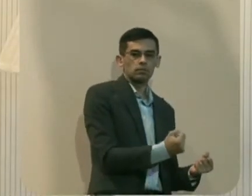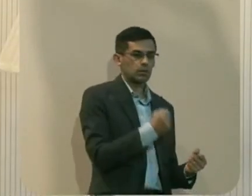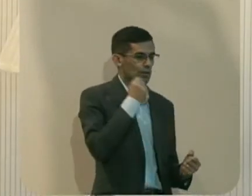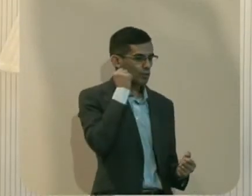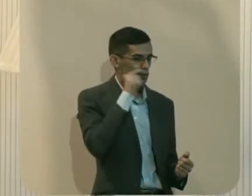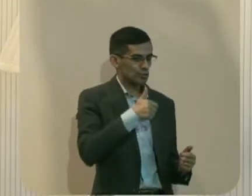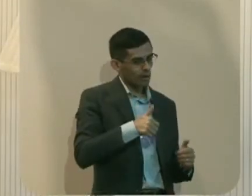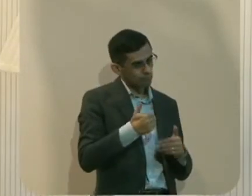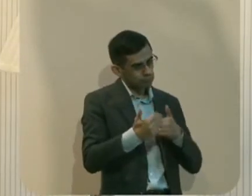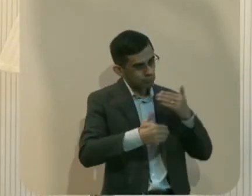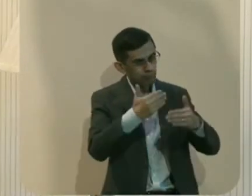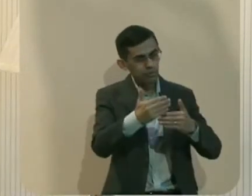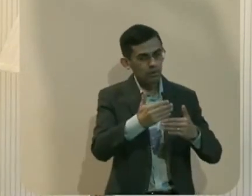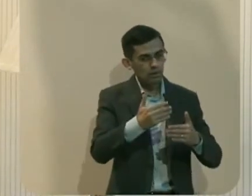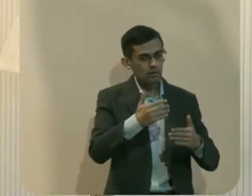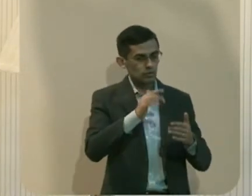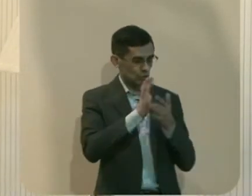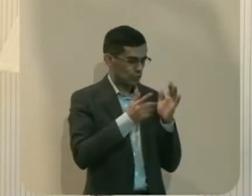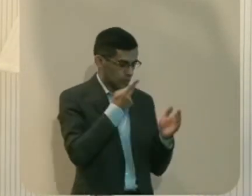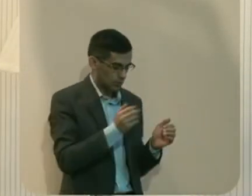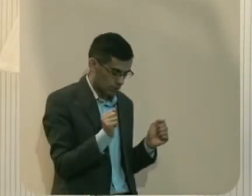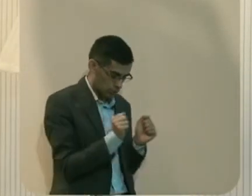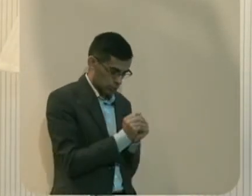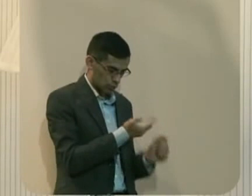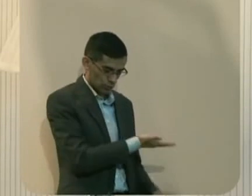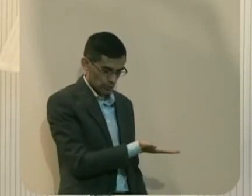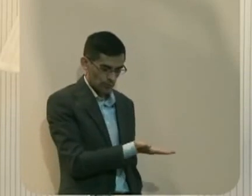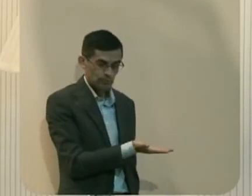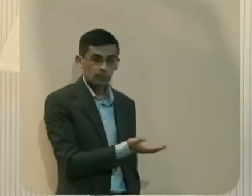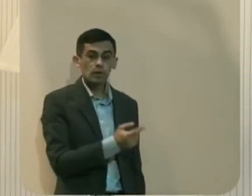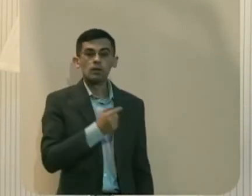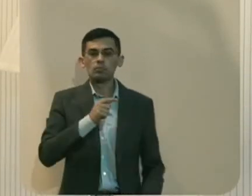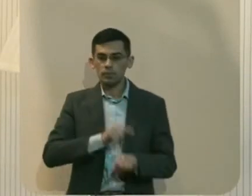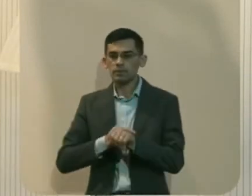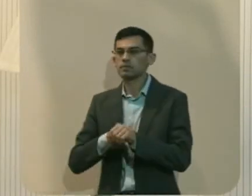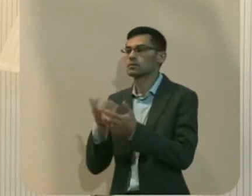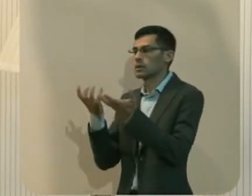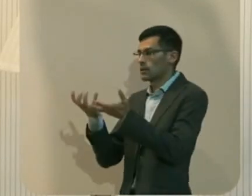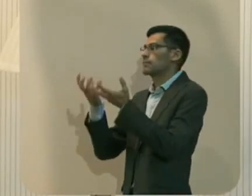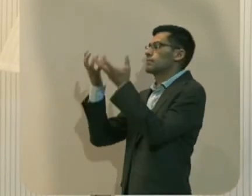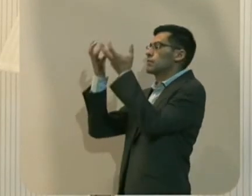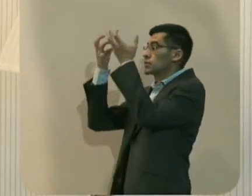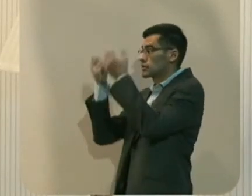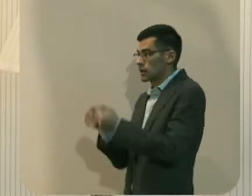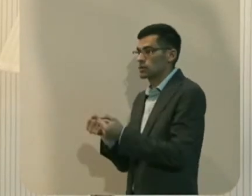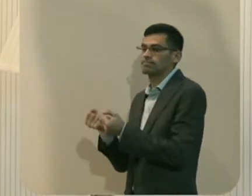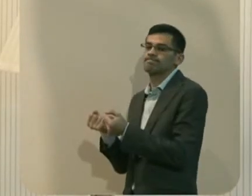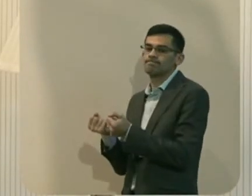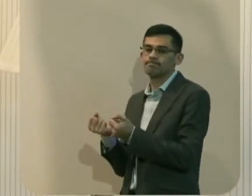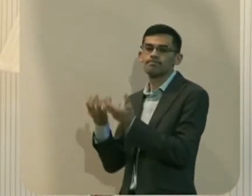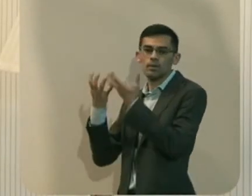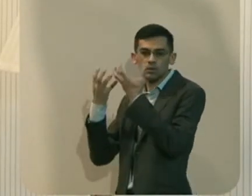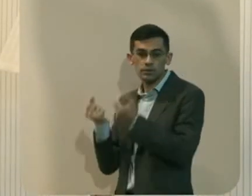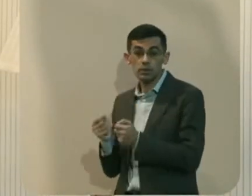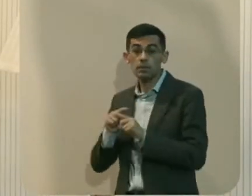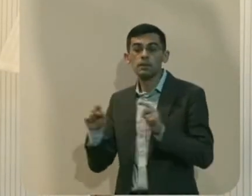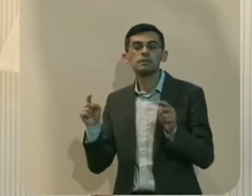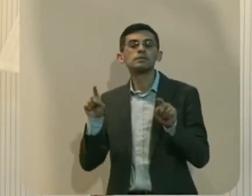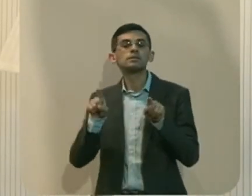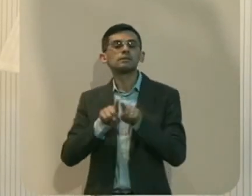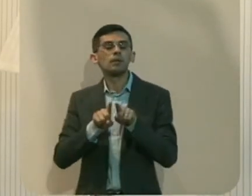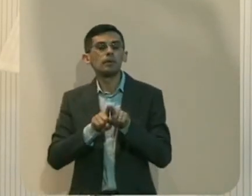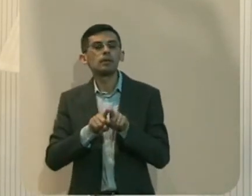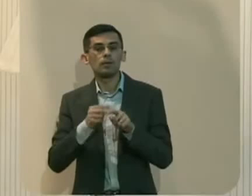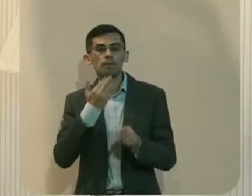nesse deserto. Vamos caminhar junto. E quando você diz que quer que Jesus seja o seu foco, você está dizendo, eu quero. Agora, sabe por que